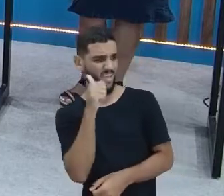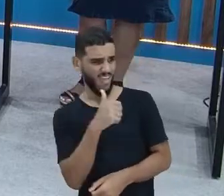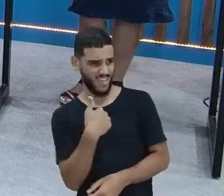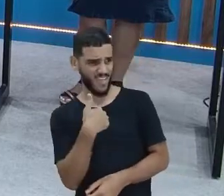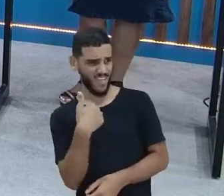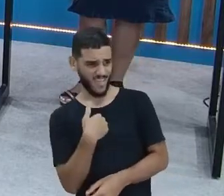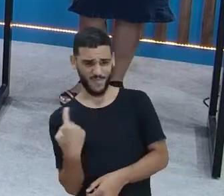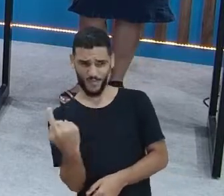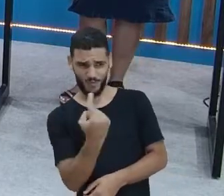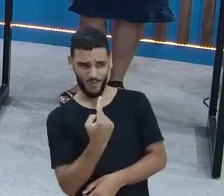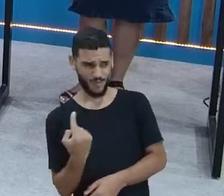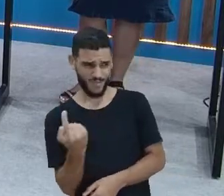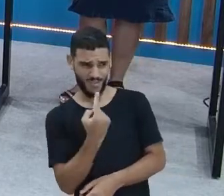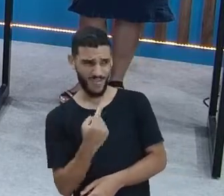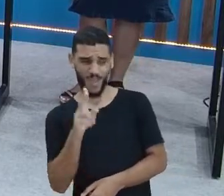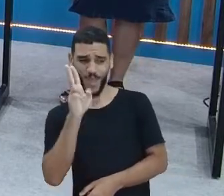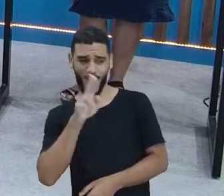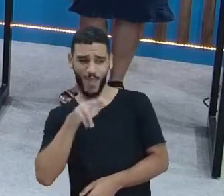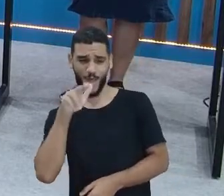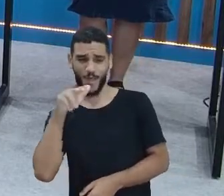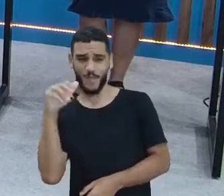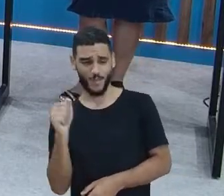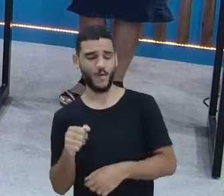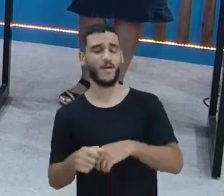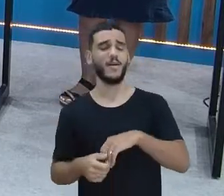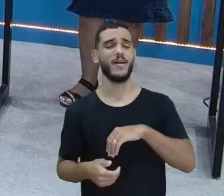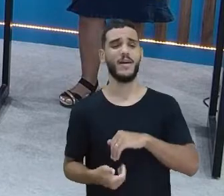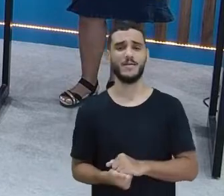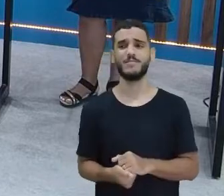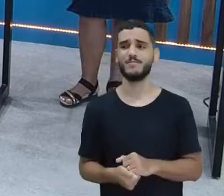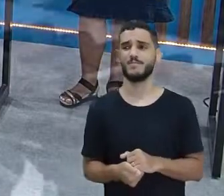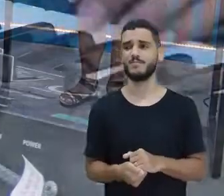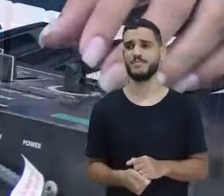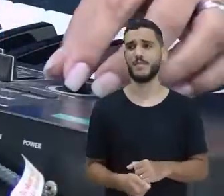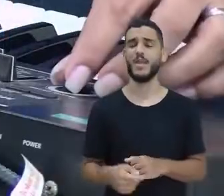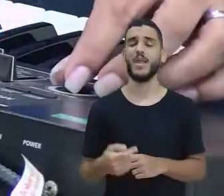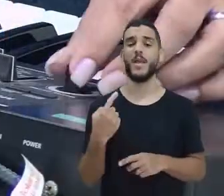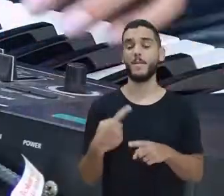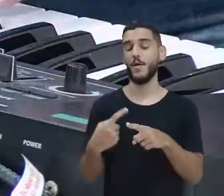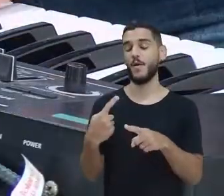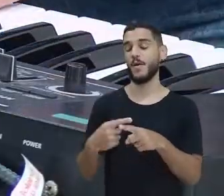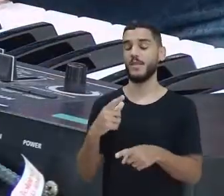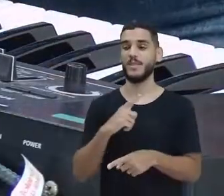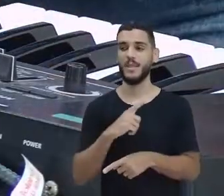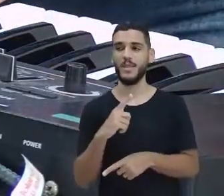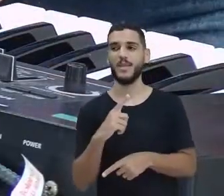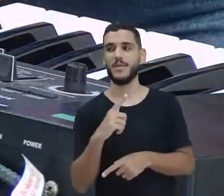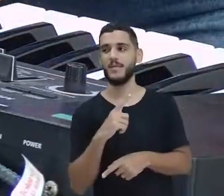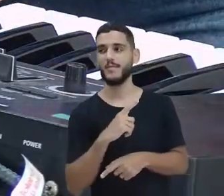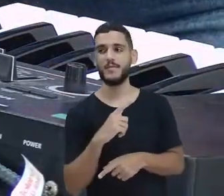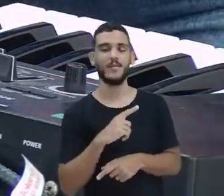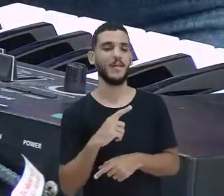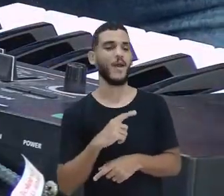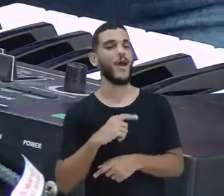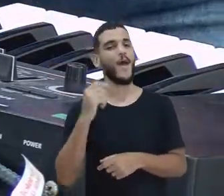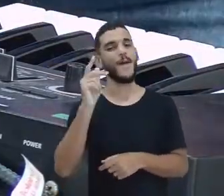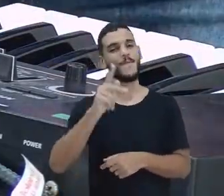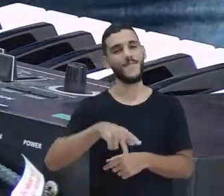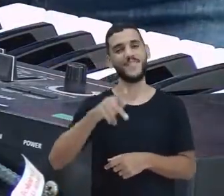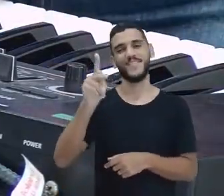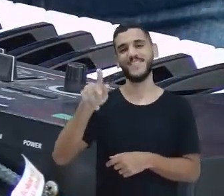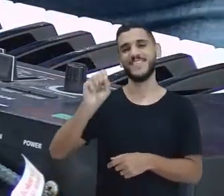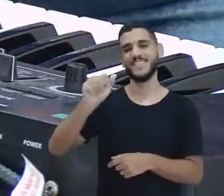não fico, nem hei de ficar, porque eu tenho... Tem quem? Para